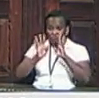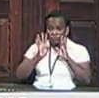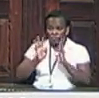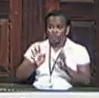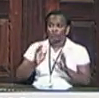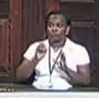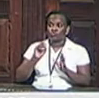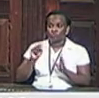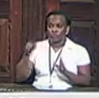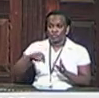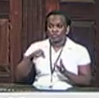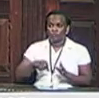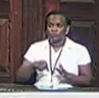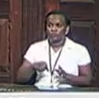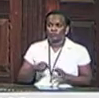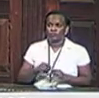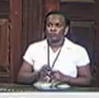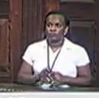nesse momento,